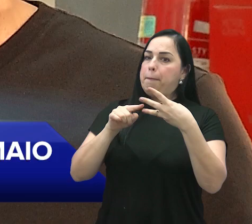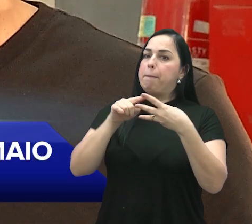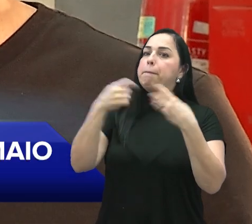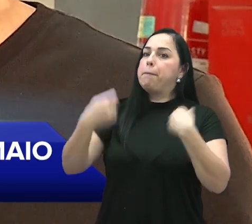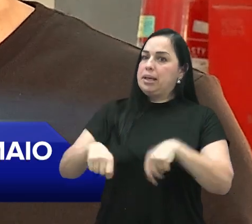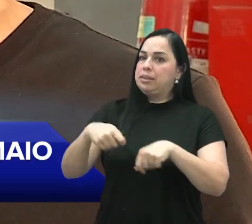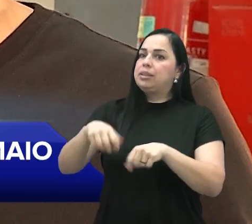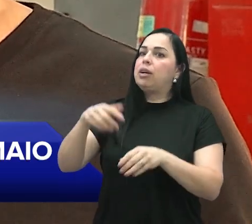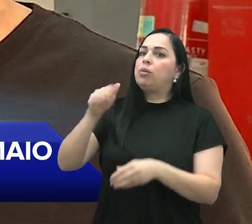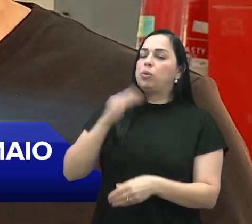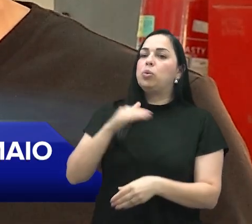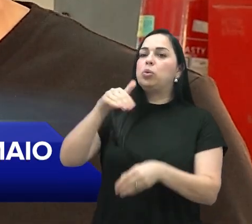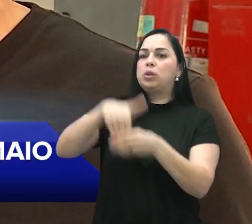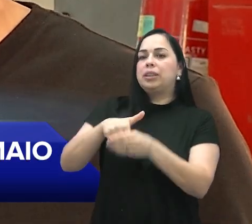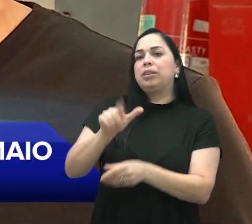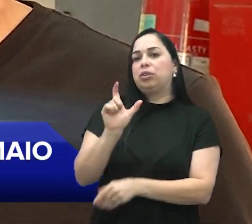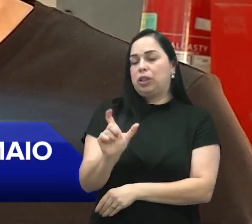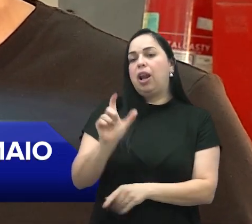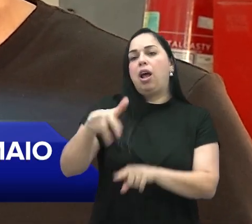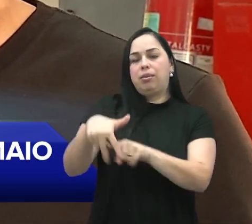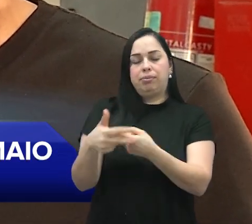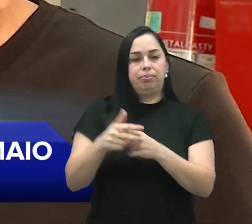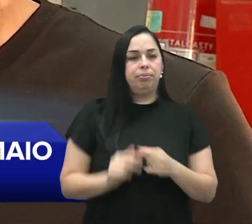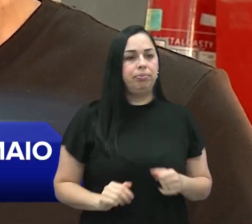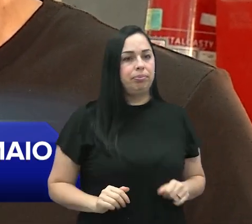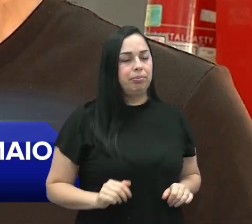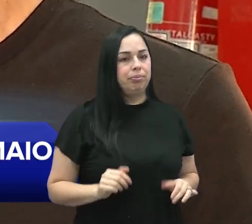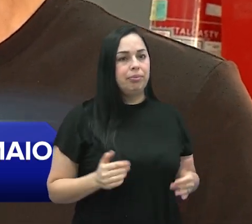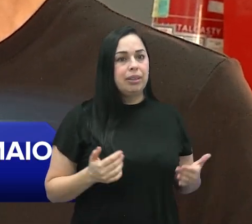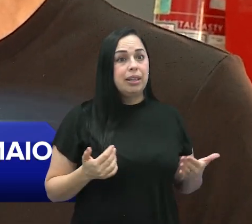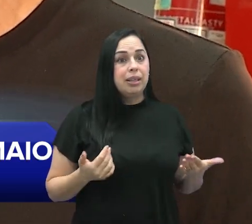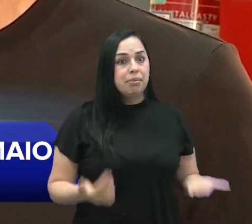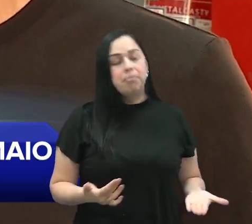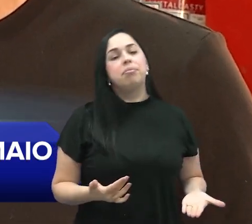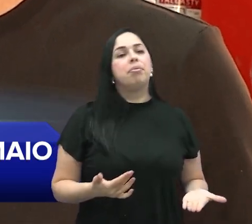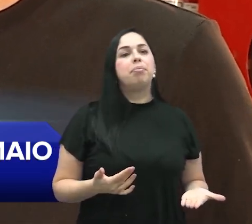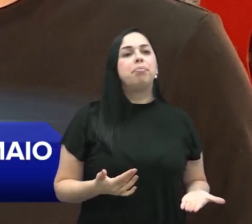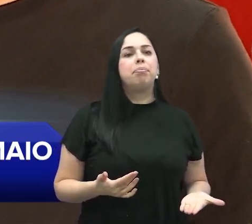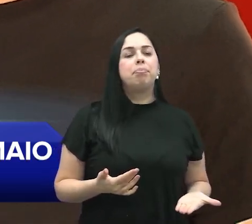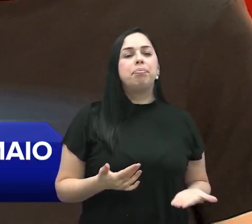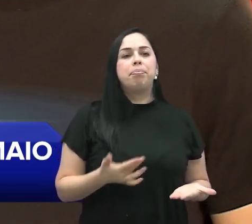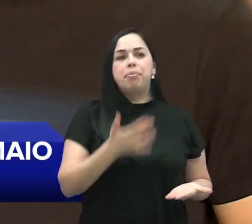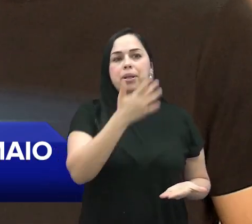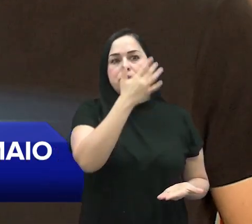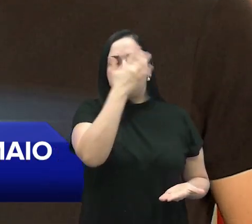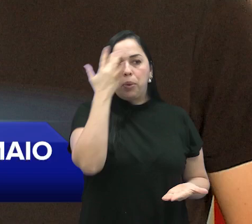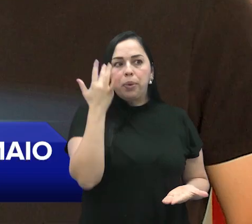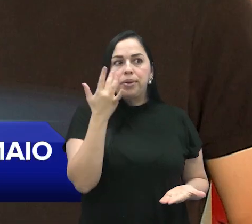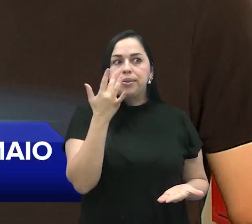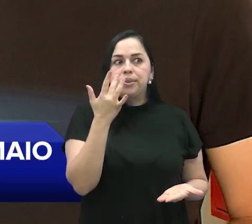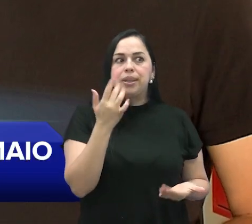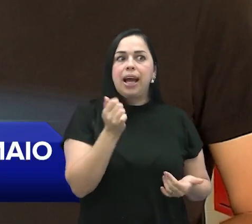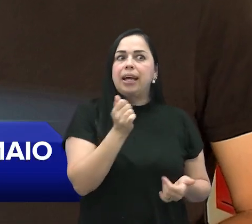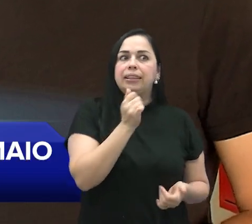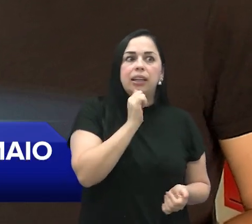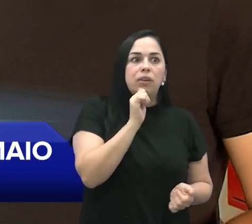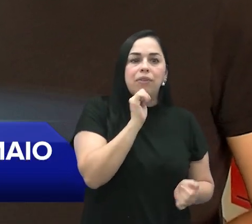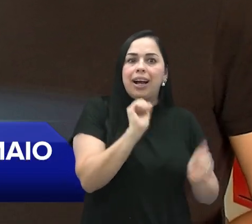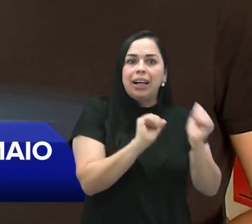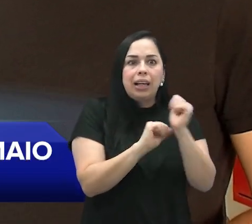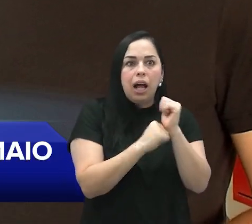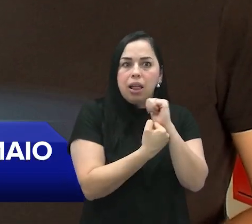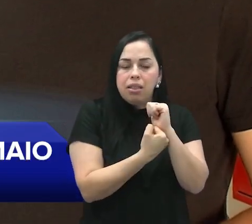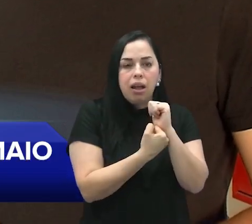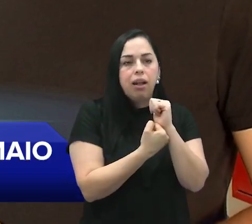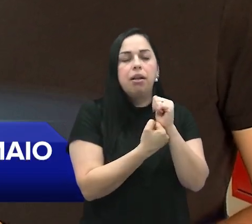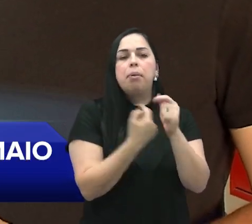precisa estar regularizando a situação. E mesmo quem não está a esse ponto próximo do cancelamento, né,